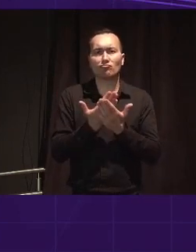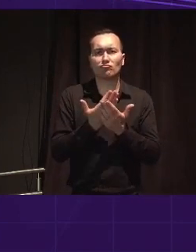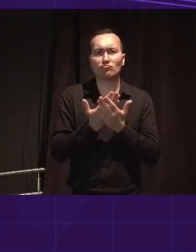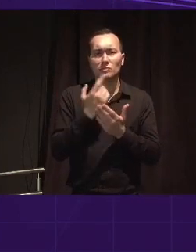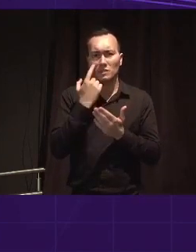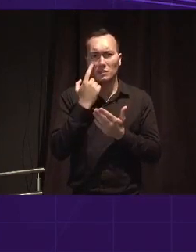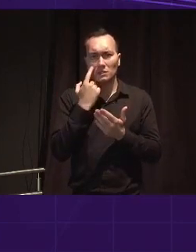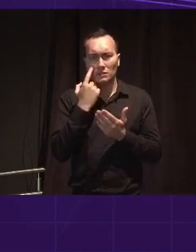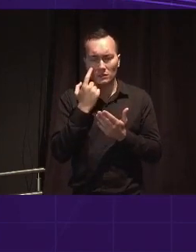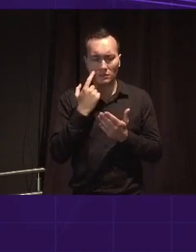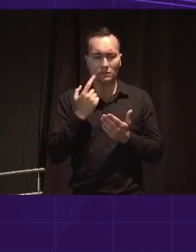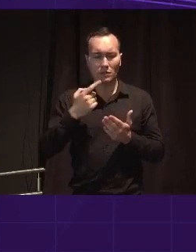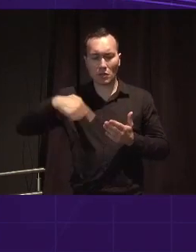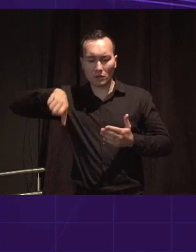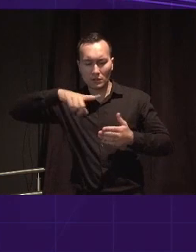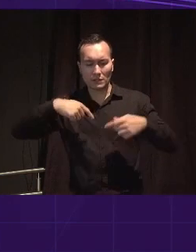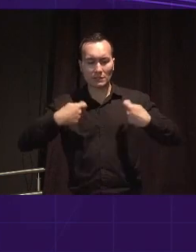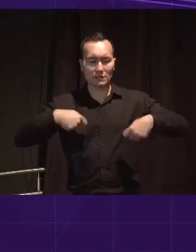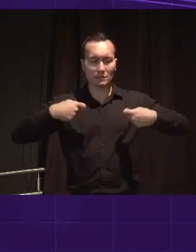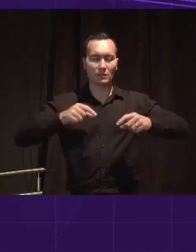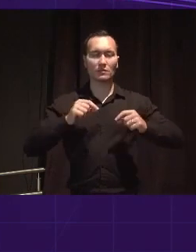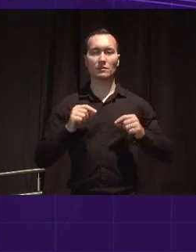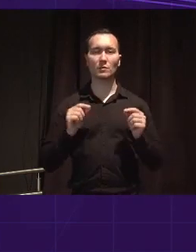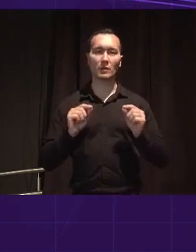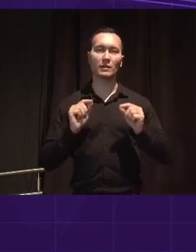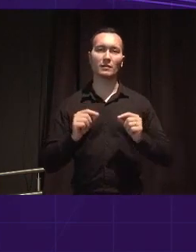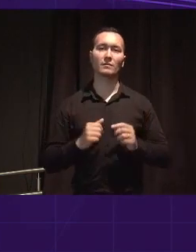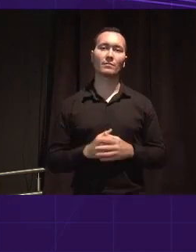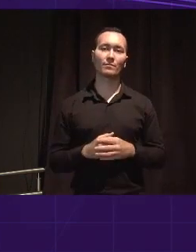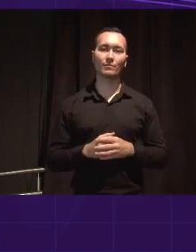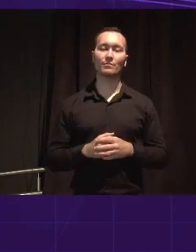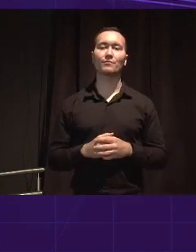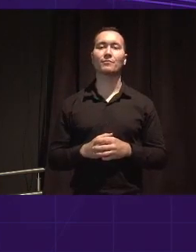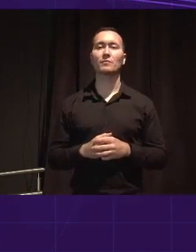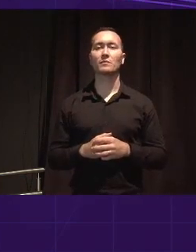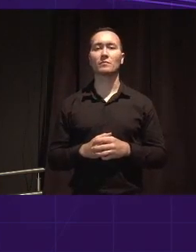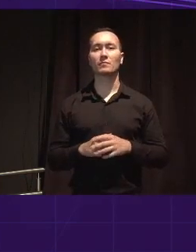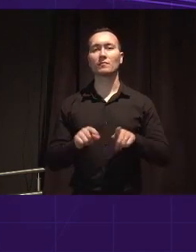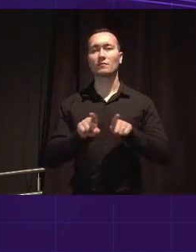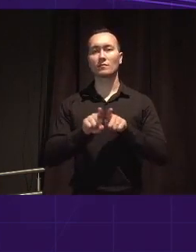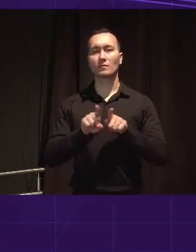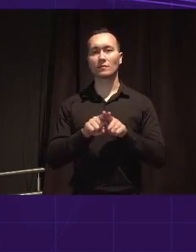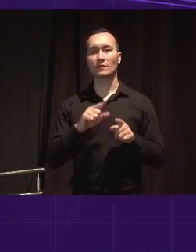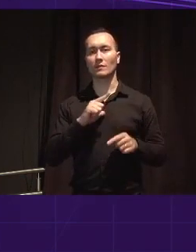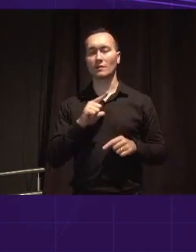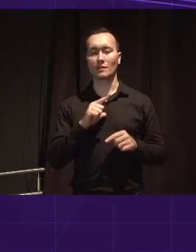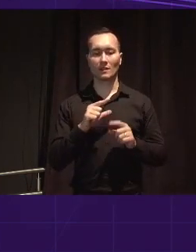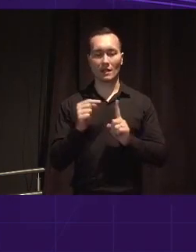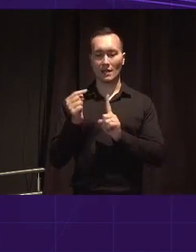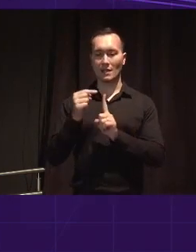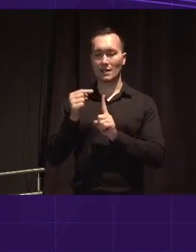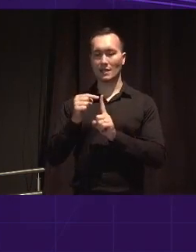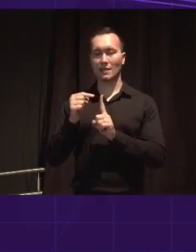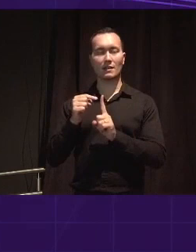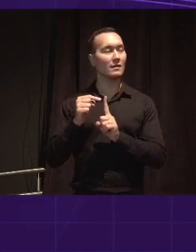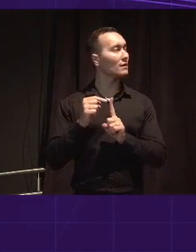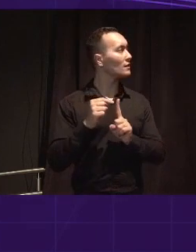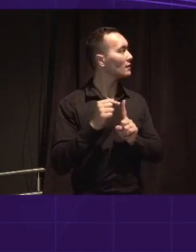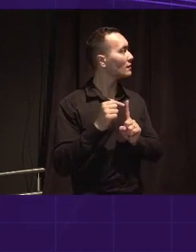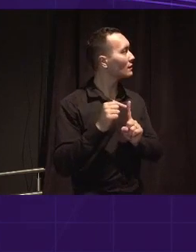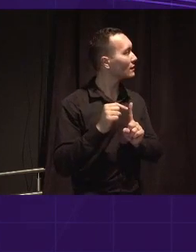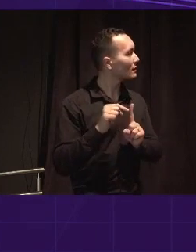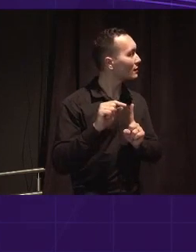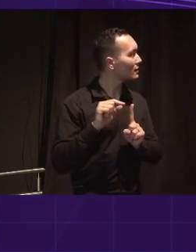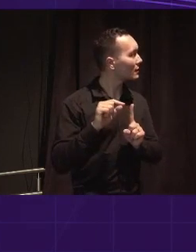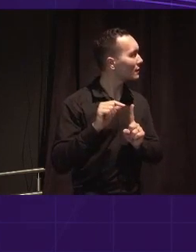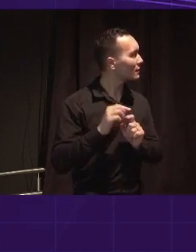tem uma pessoa no mundo, né, que é a Melissa Perry, que é uma das gurus nesse assunto de Product Ops, e ela define Product